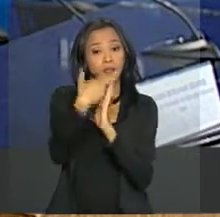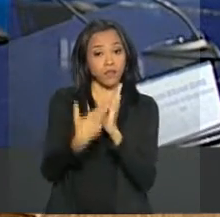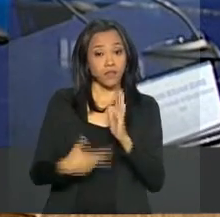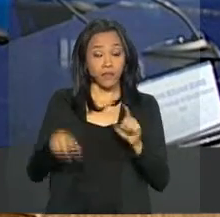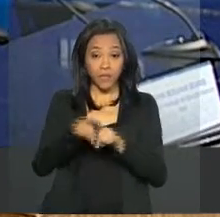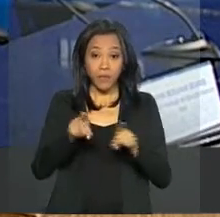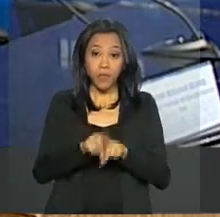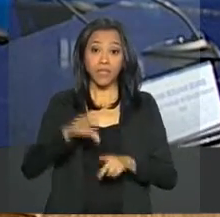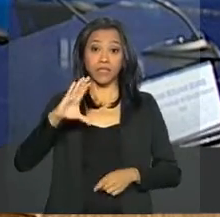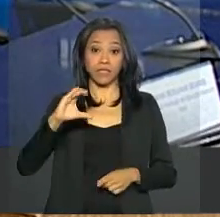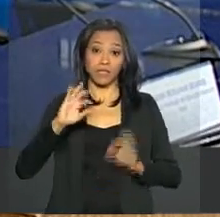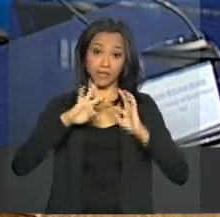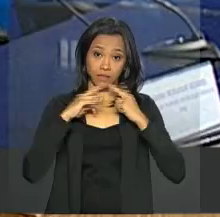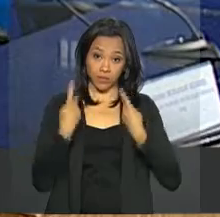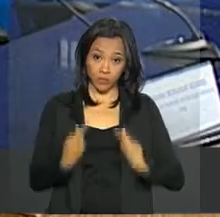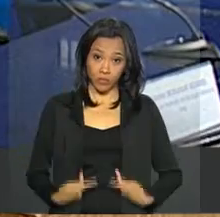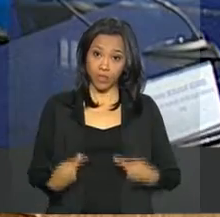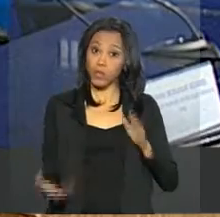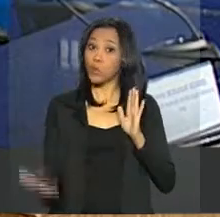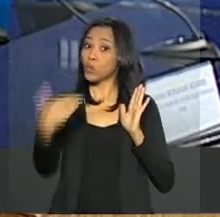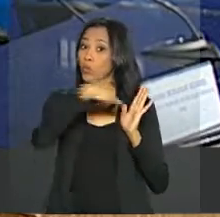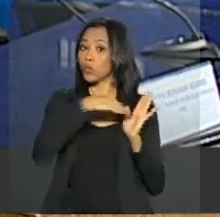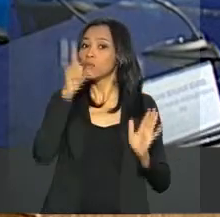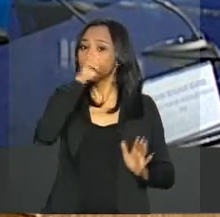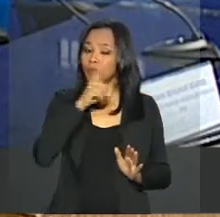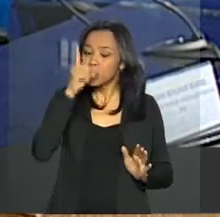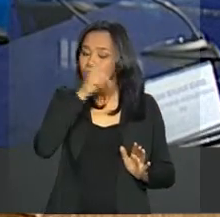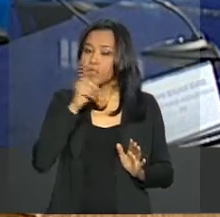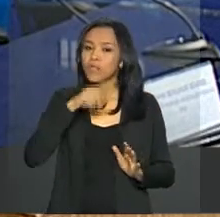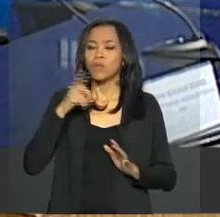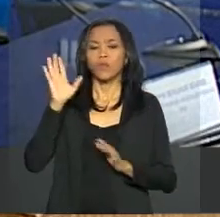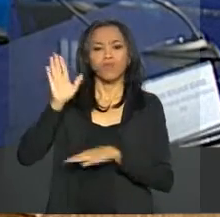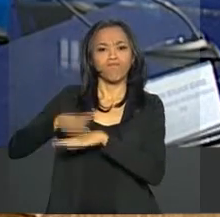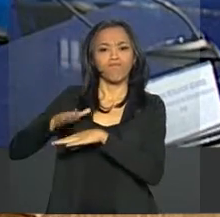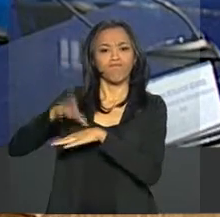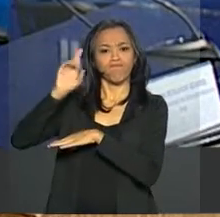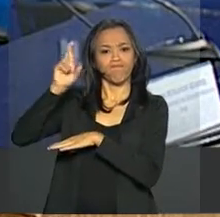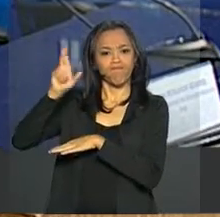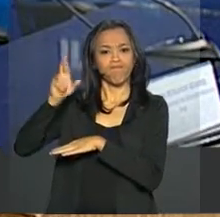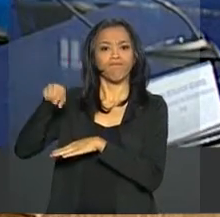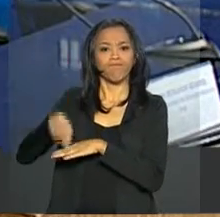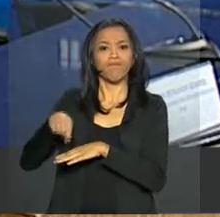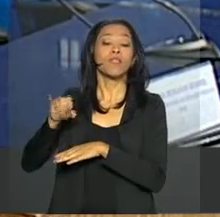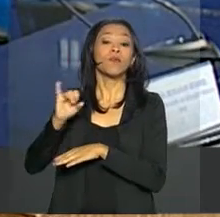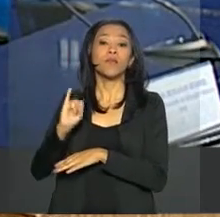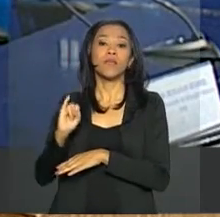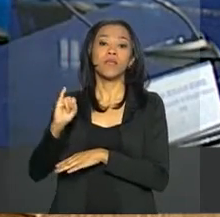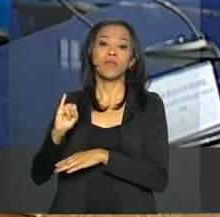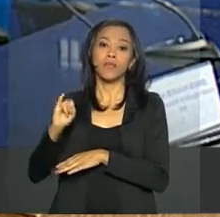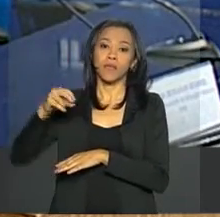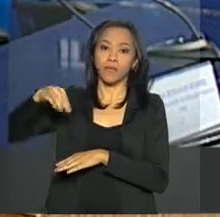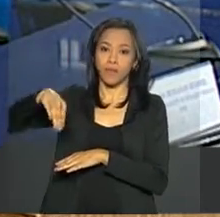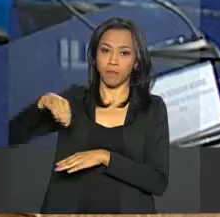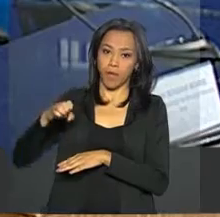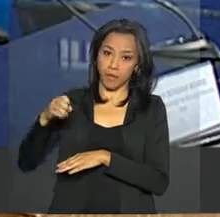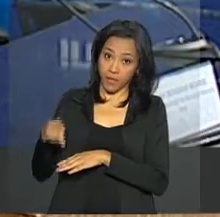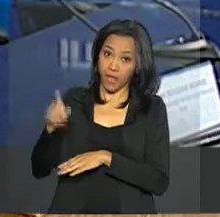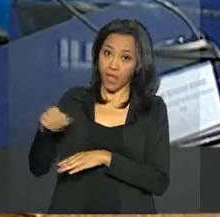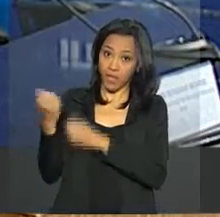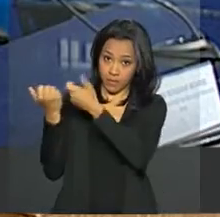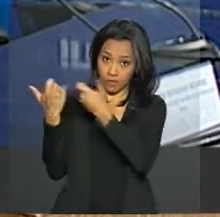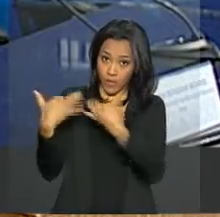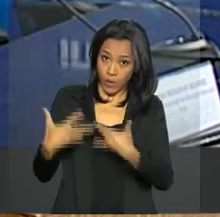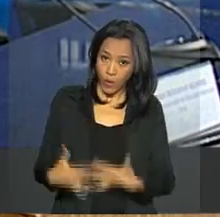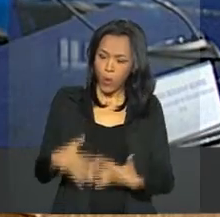humanas. Inclusive, no último domingo, de acordo com o Instituto Nacional de Pesquisas Educacionais Anísio Teixeira, o INEP, foi registrado